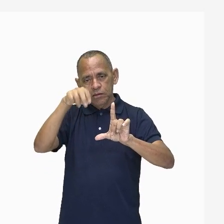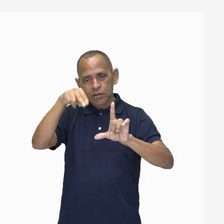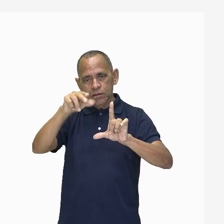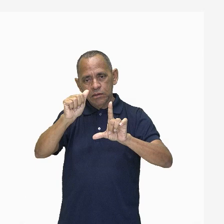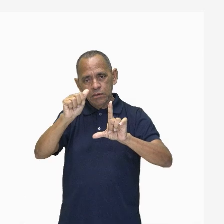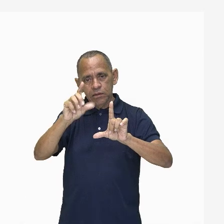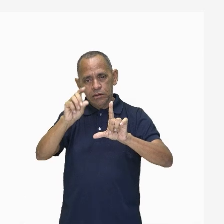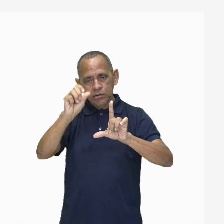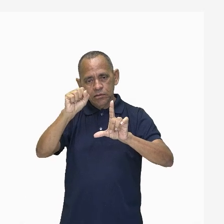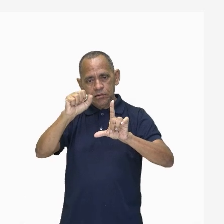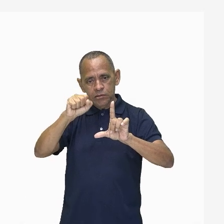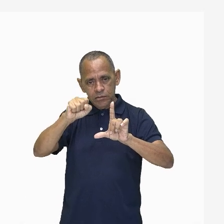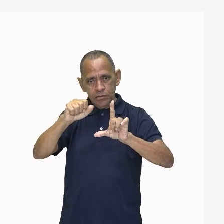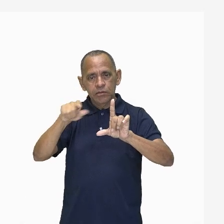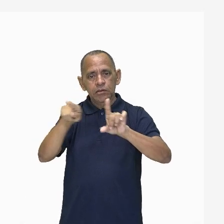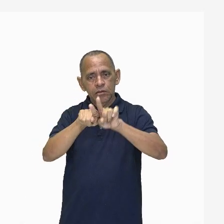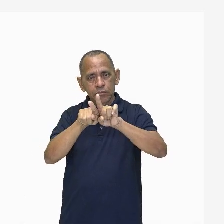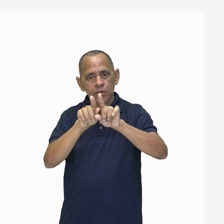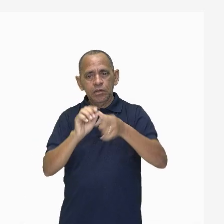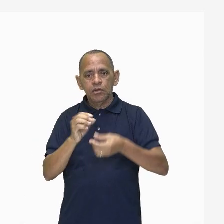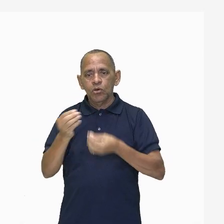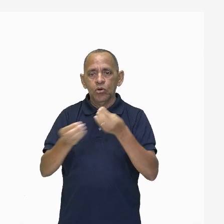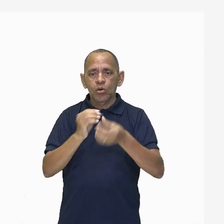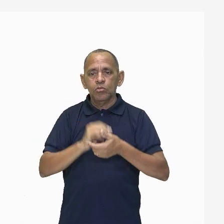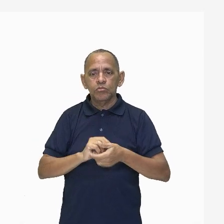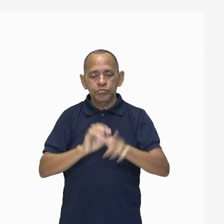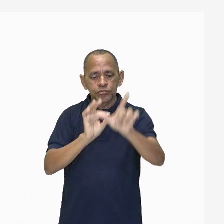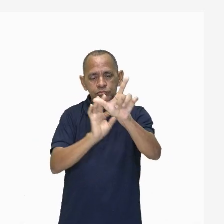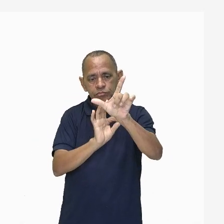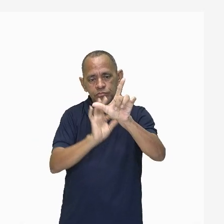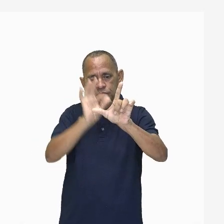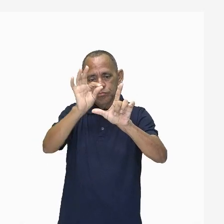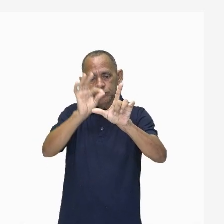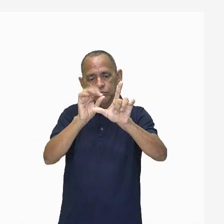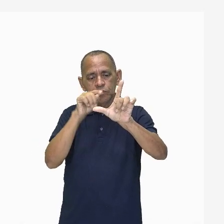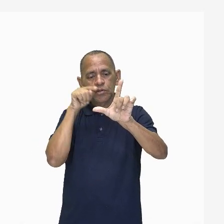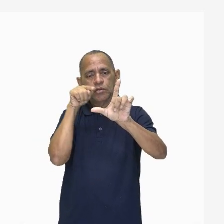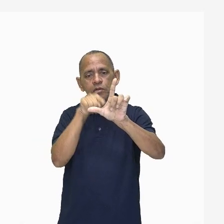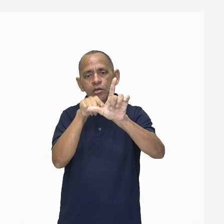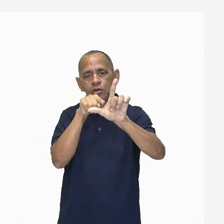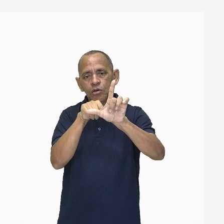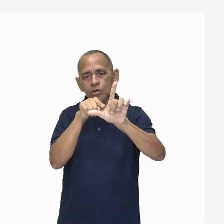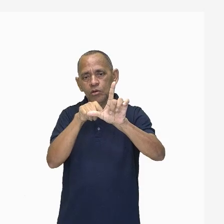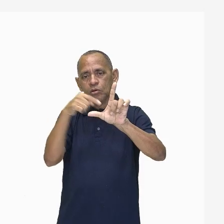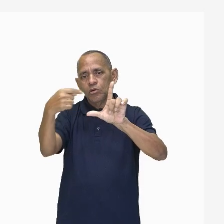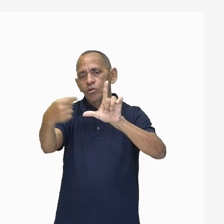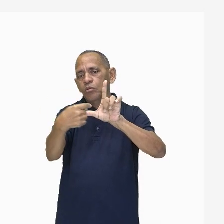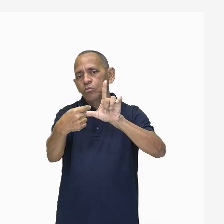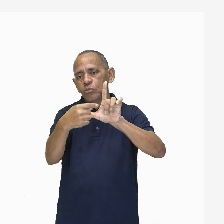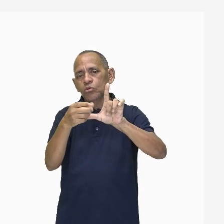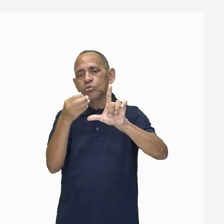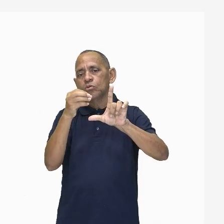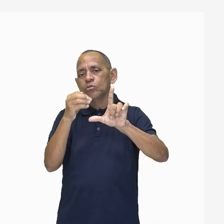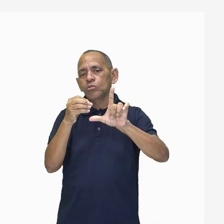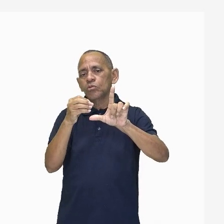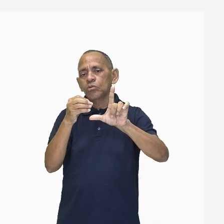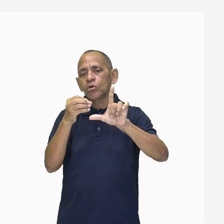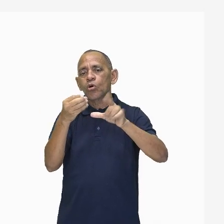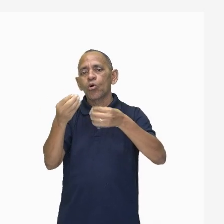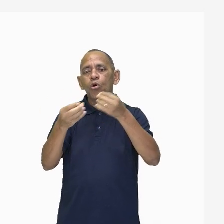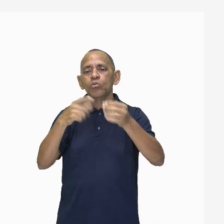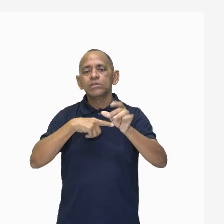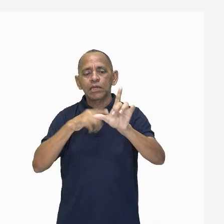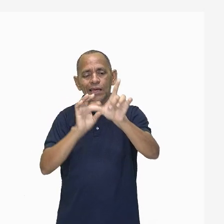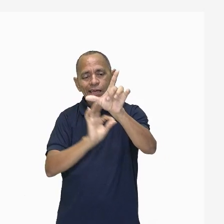certo? Então, a raiz, mais uma vez, é aquele ponto onde a reta